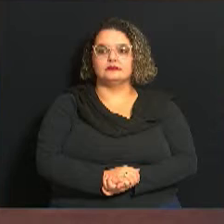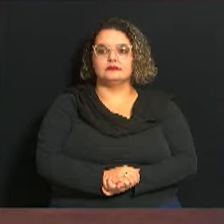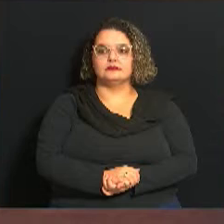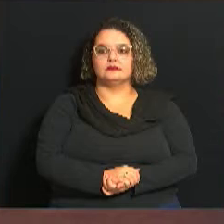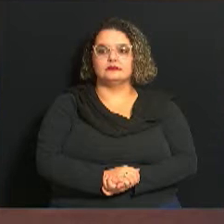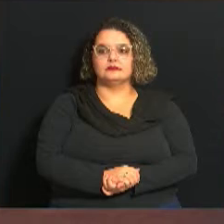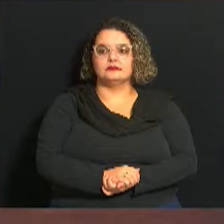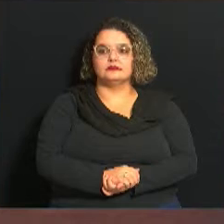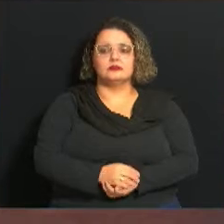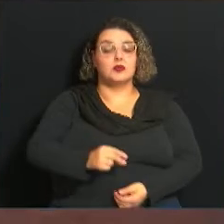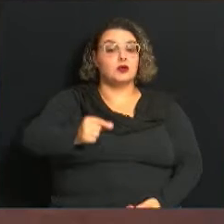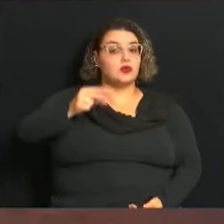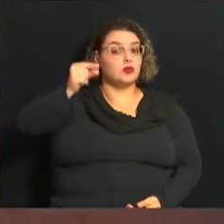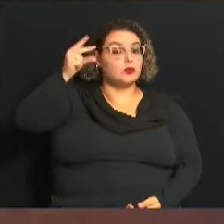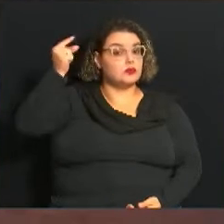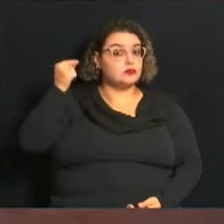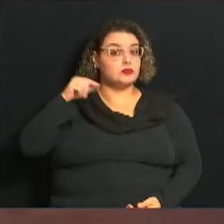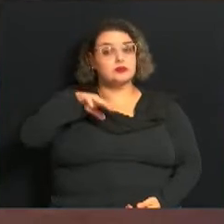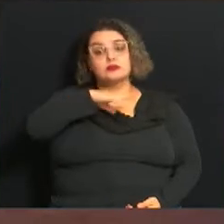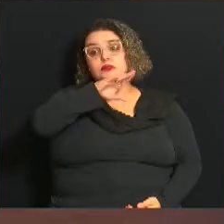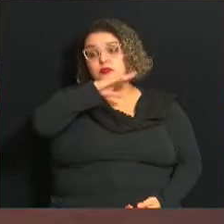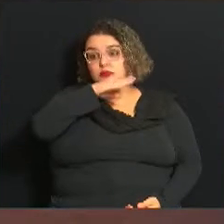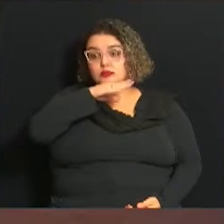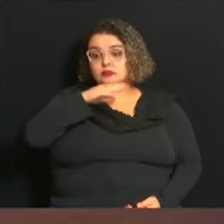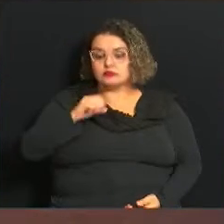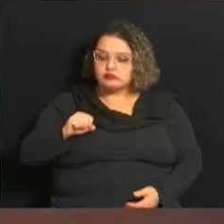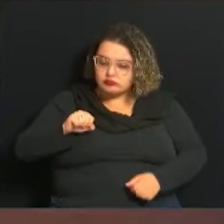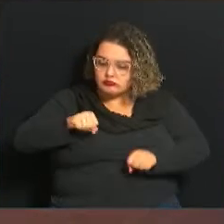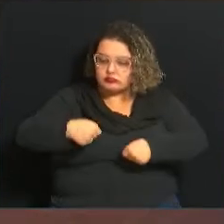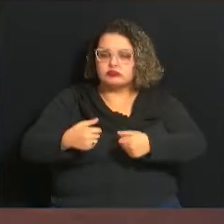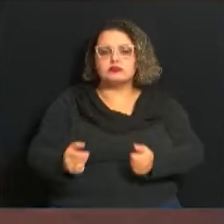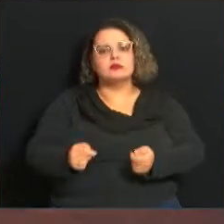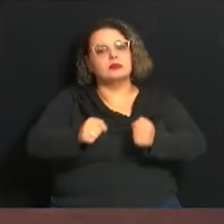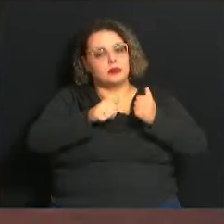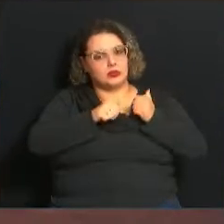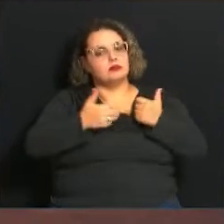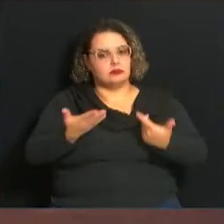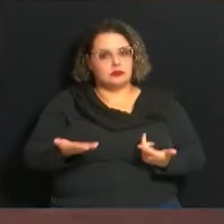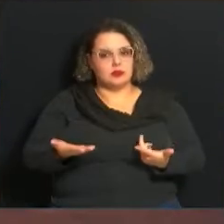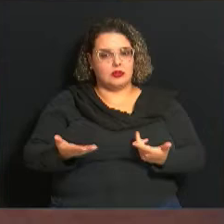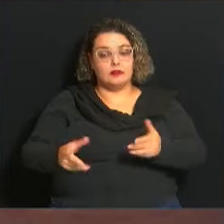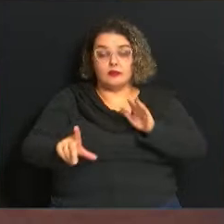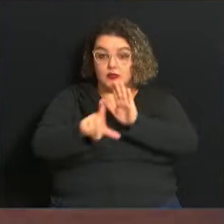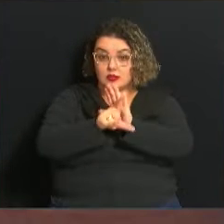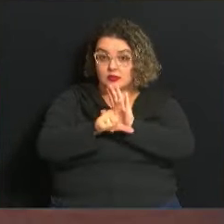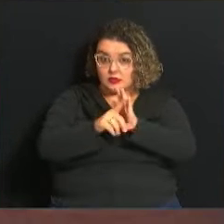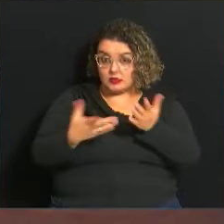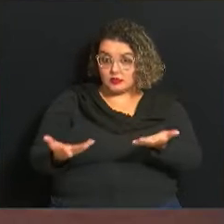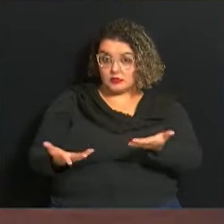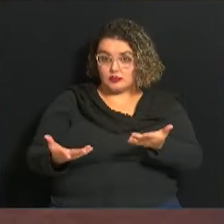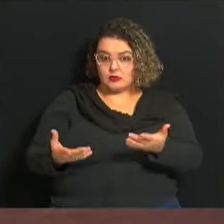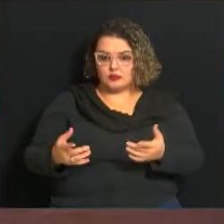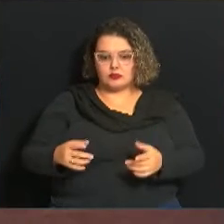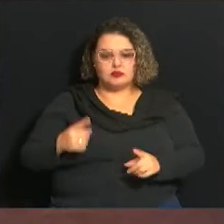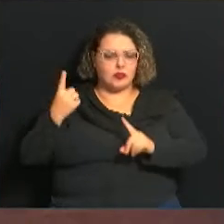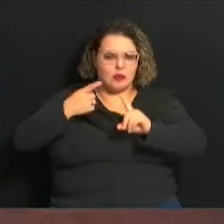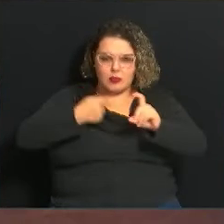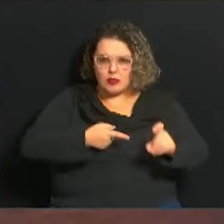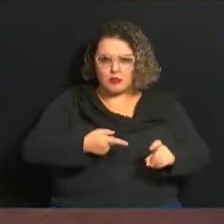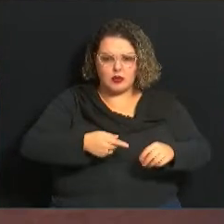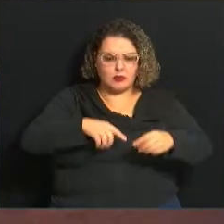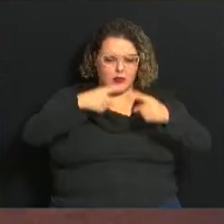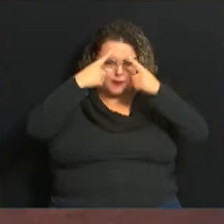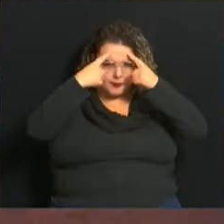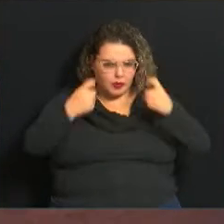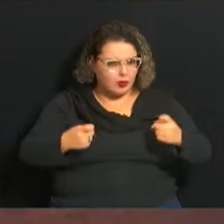Há muito tempo, os animais vêm ganhando uma série de benefícios em forma de lei. A questão do abuso, do maus-trato e uma